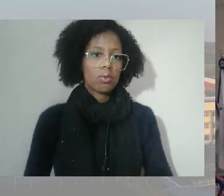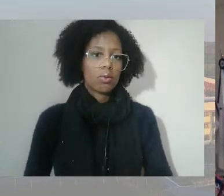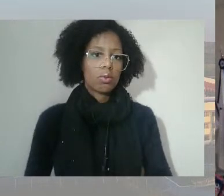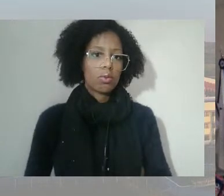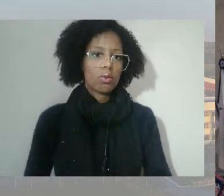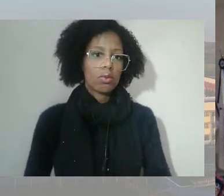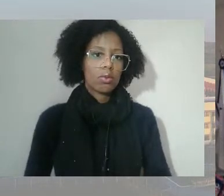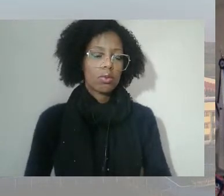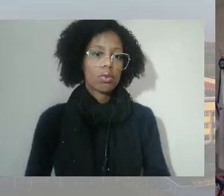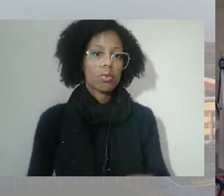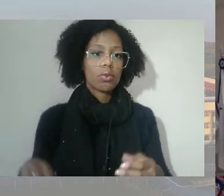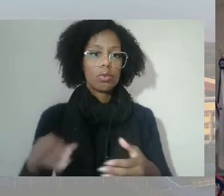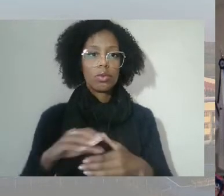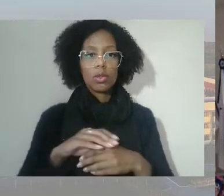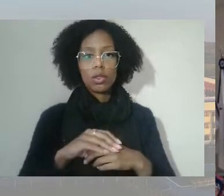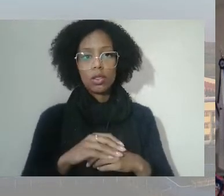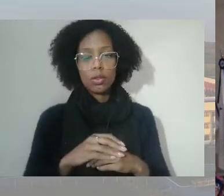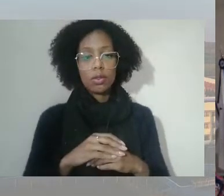Deu.